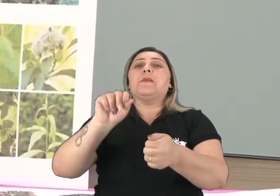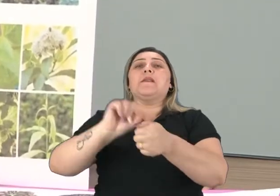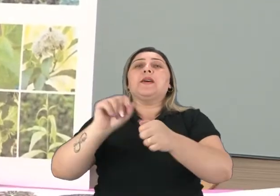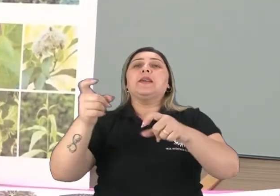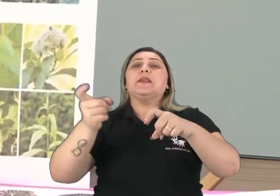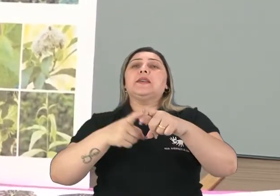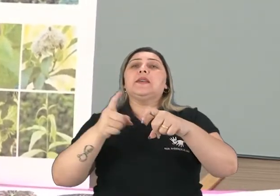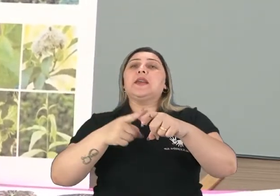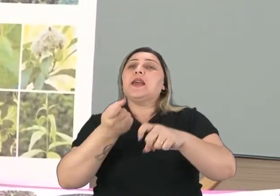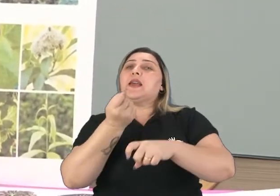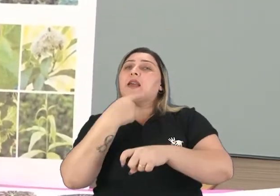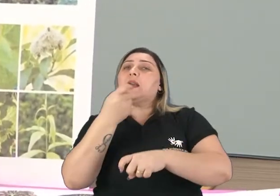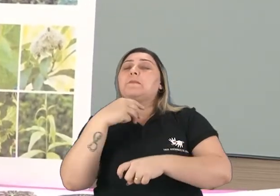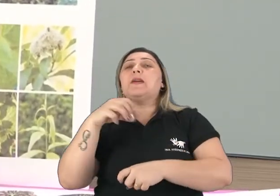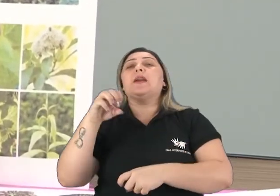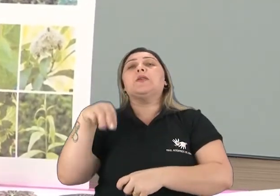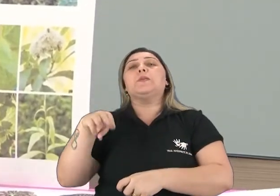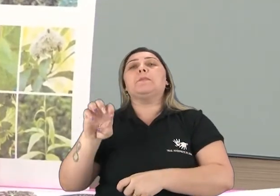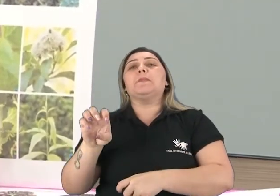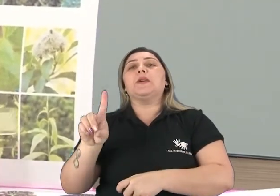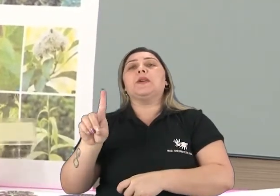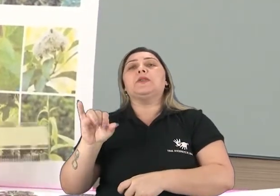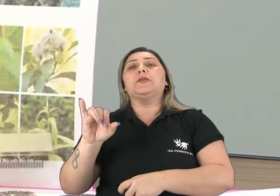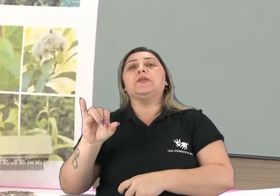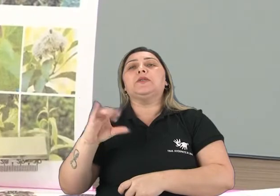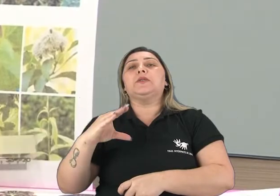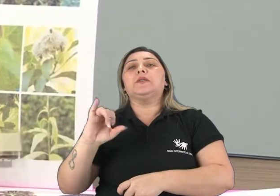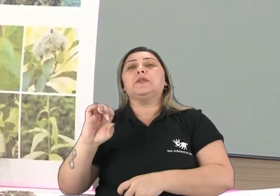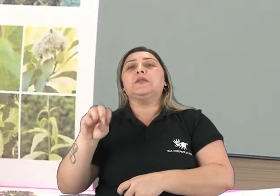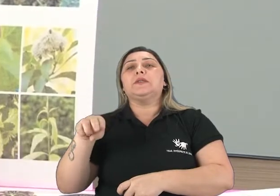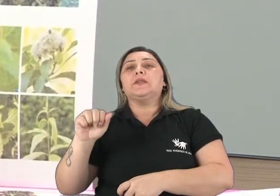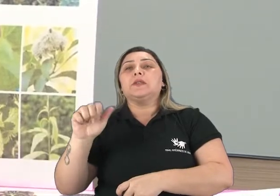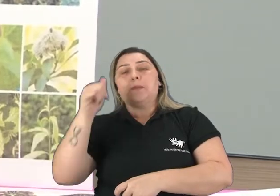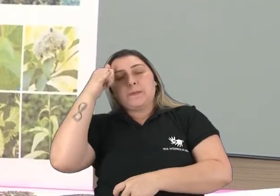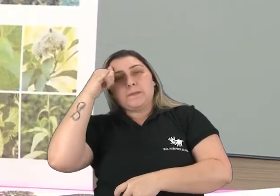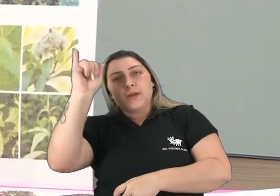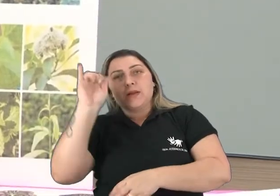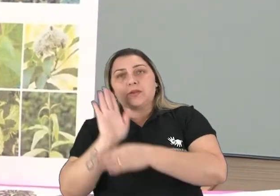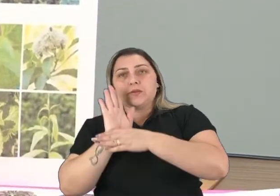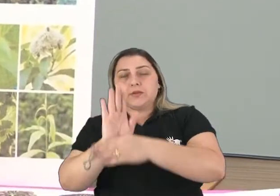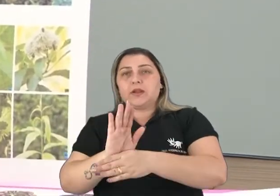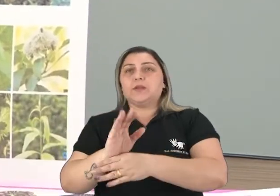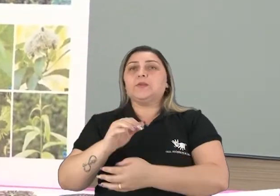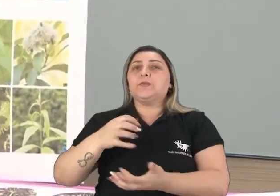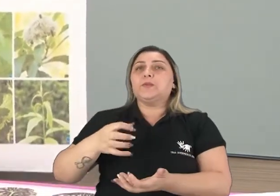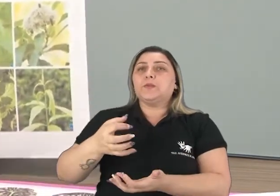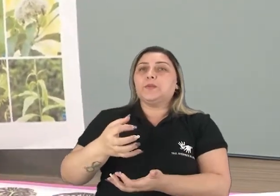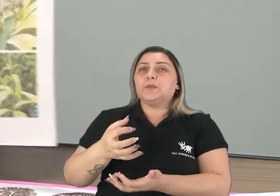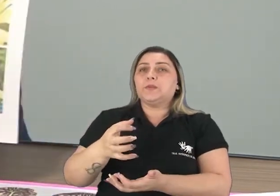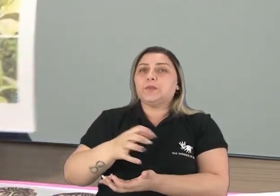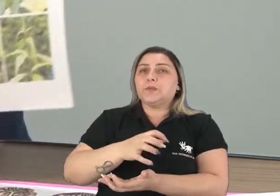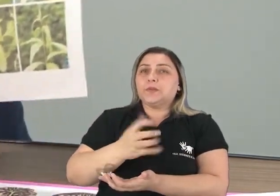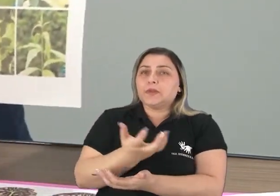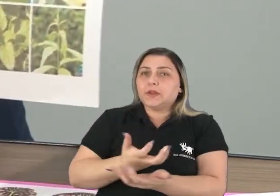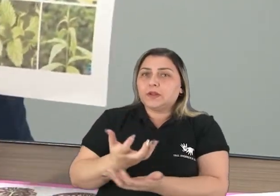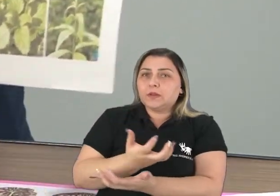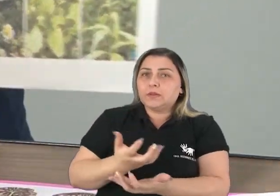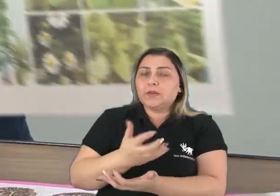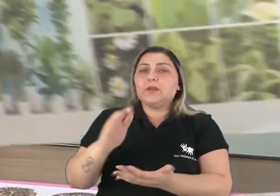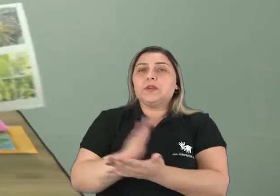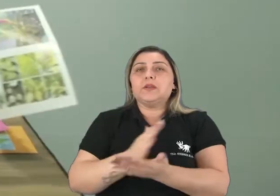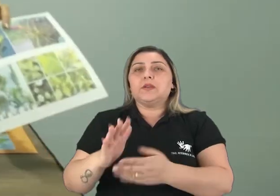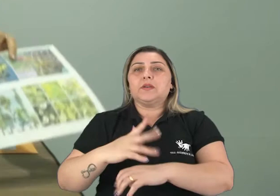que são aquelas usadas para combater alguma doença, para ajudar no processo de cura de alguma